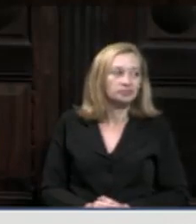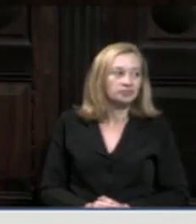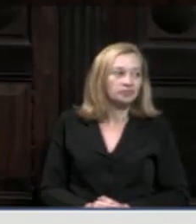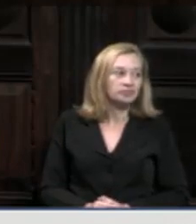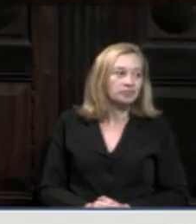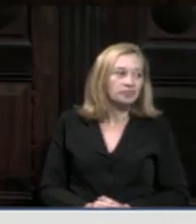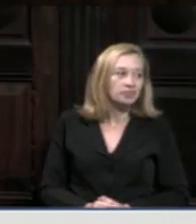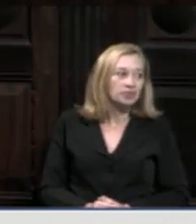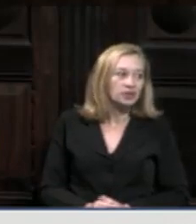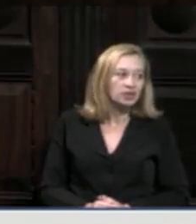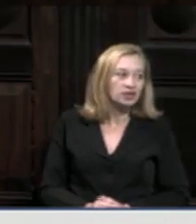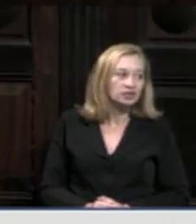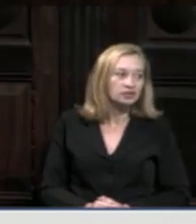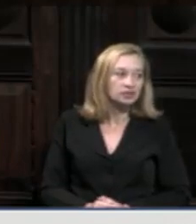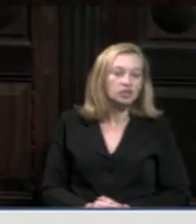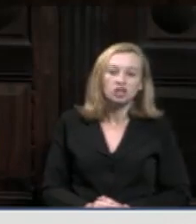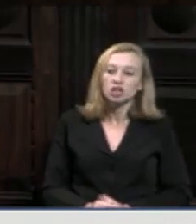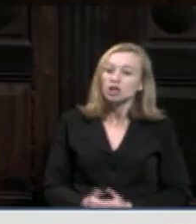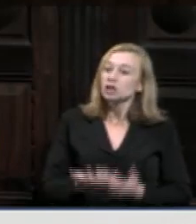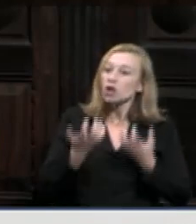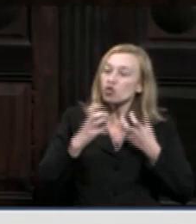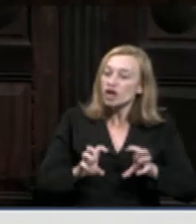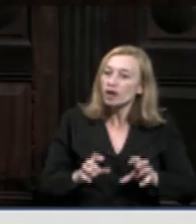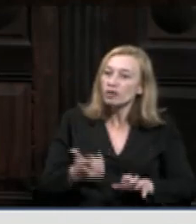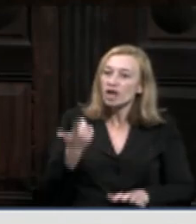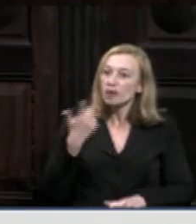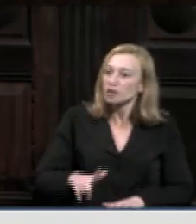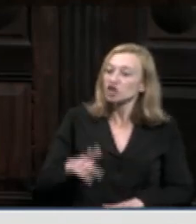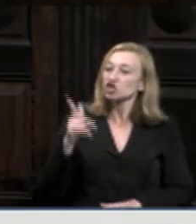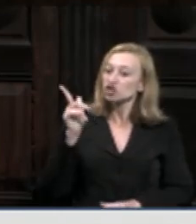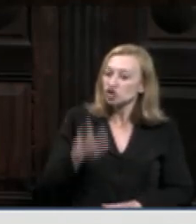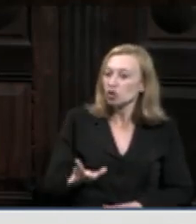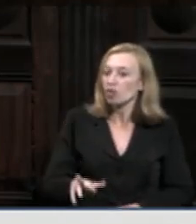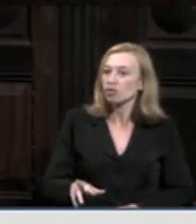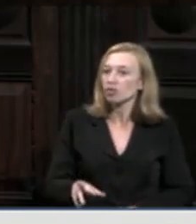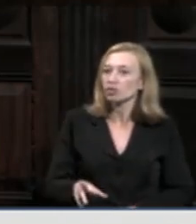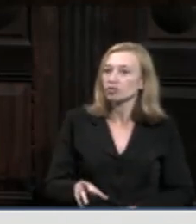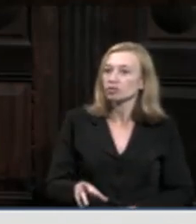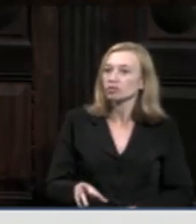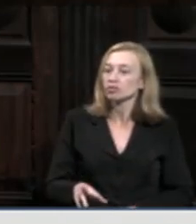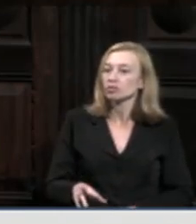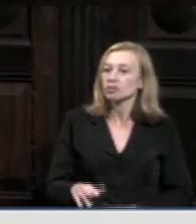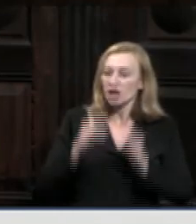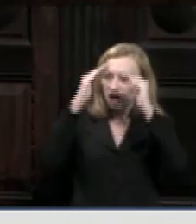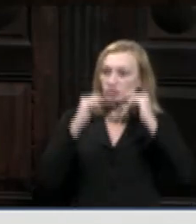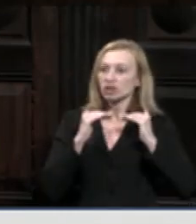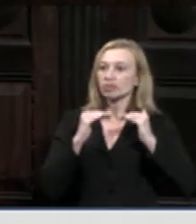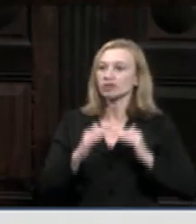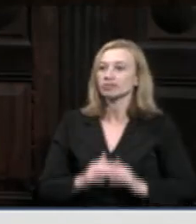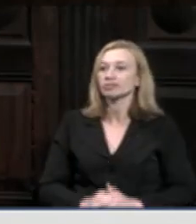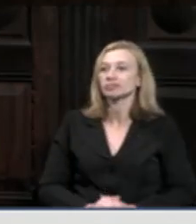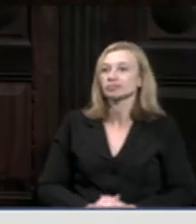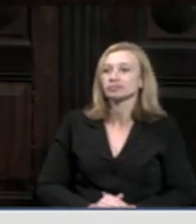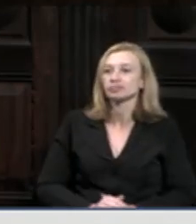Lamento profundamente e quero que não se repita mais esse tipo de coisa. Quero que não se repita.